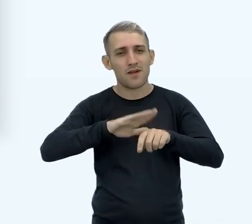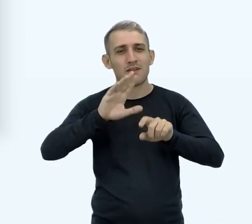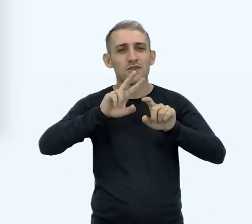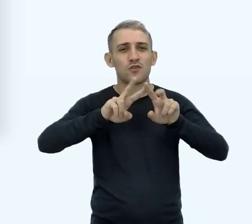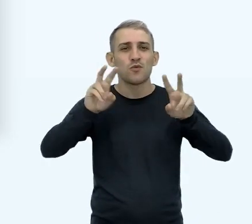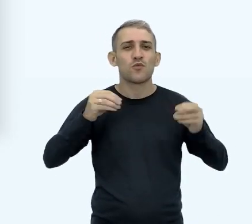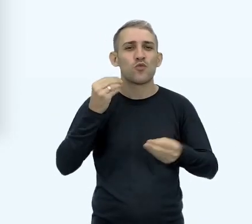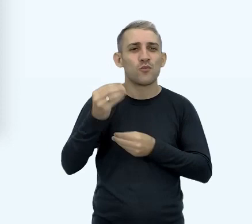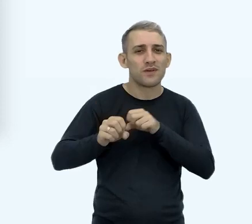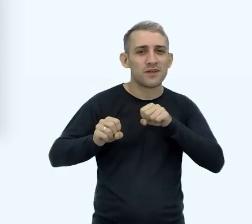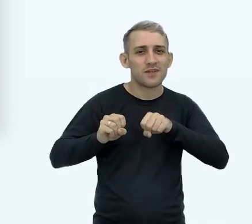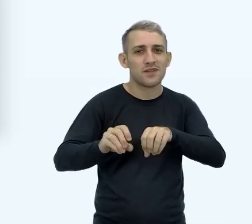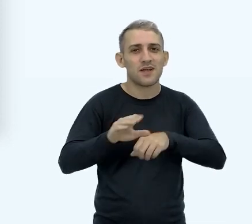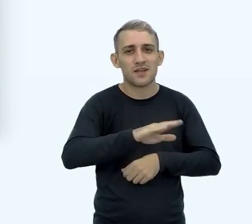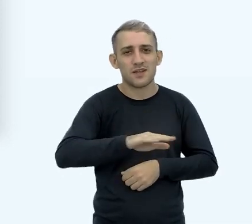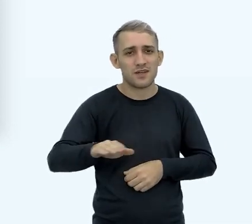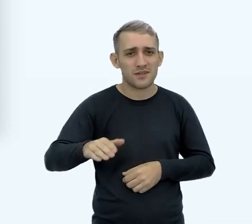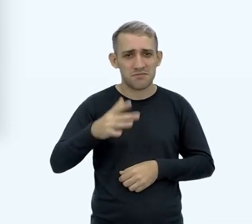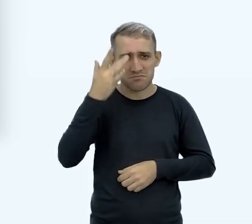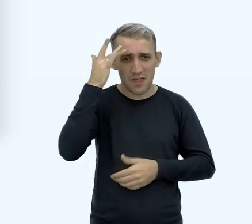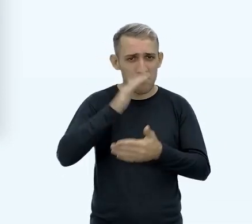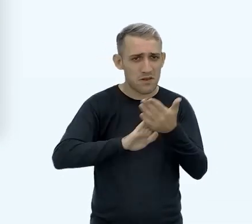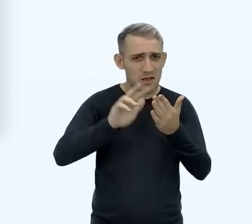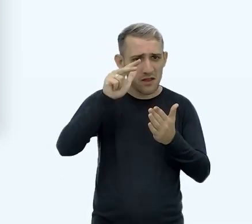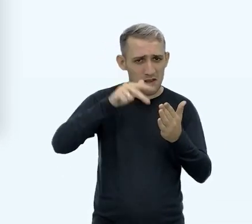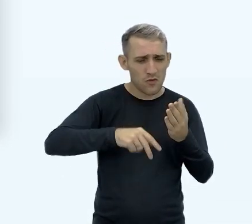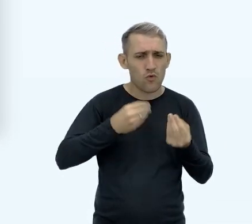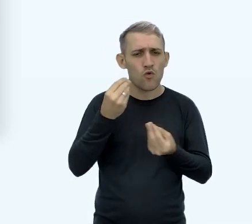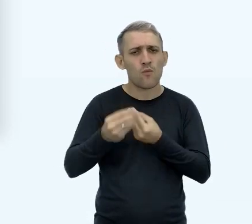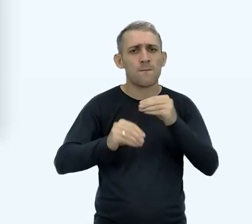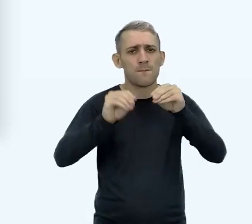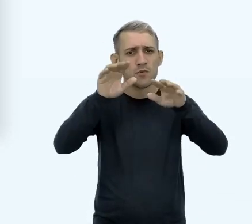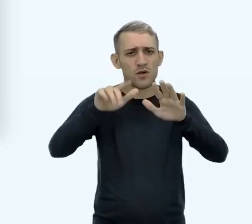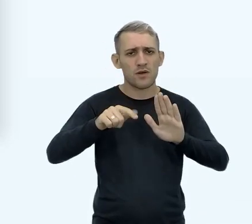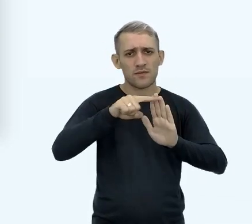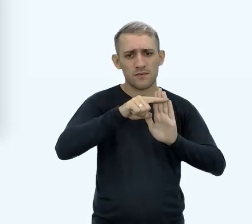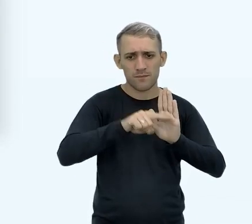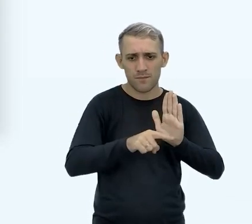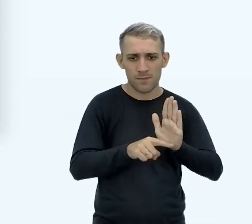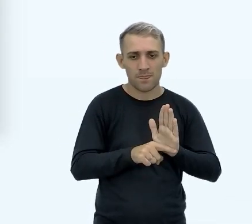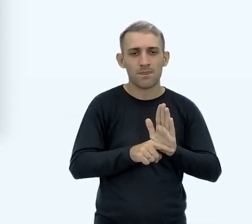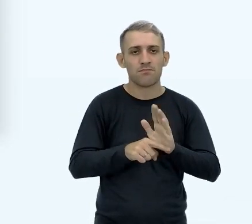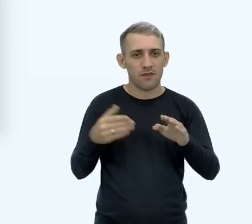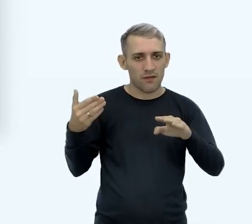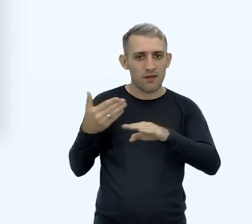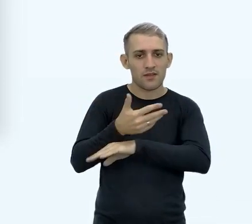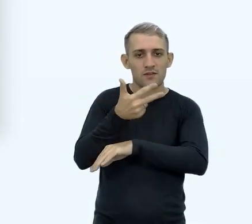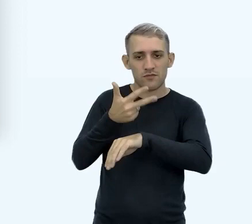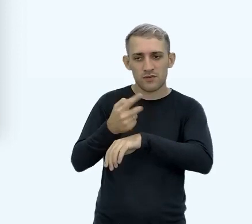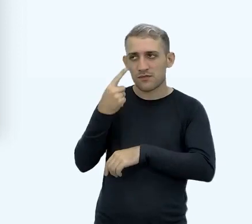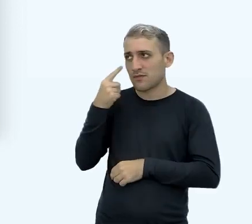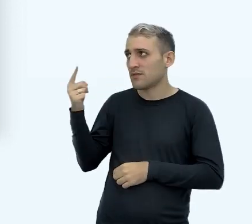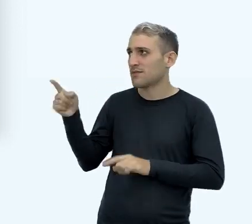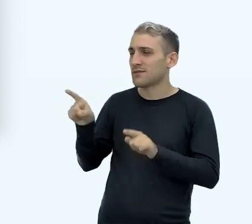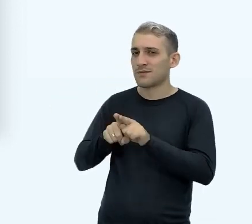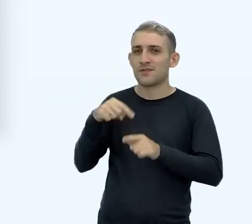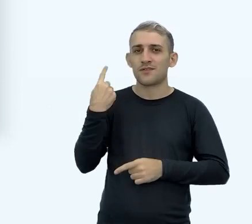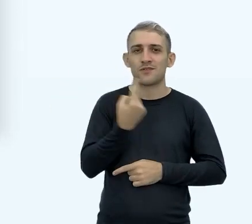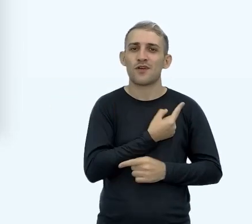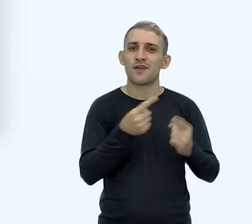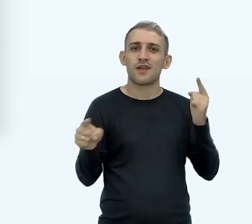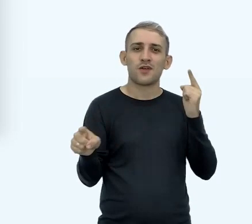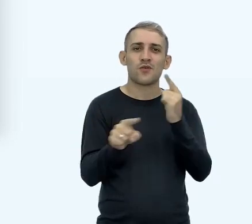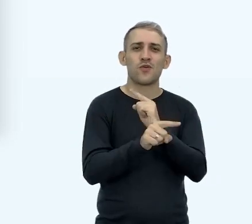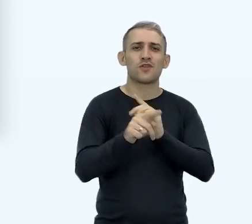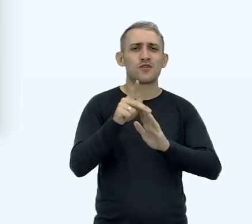possível ensinar crianças não alfabetizadas a programar games, então acessa esse vídeo aqui. E a gente se vê nos